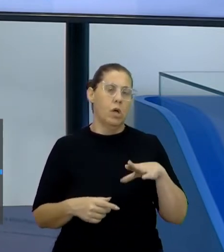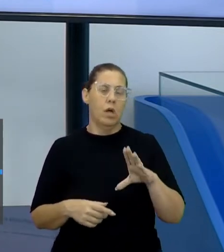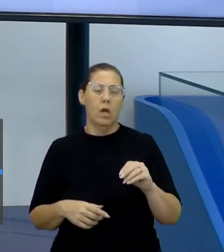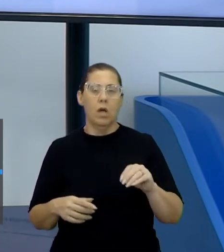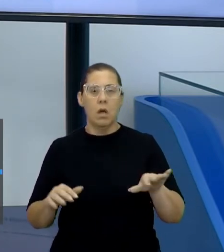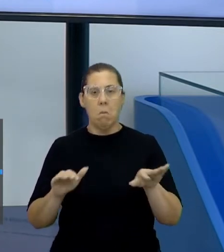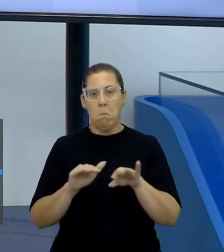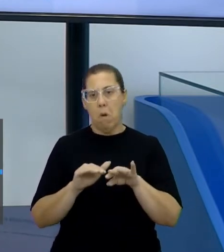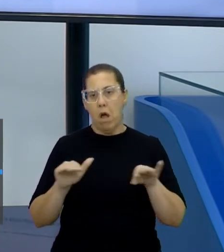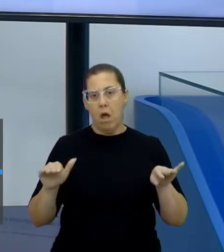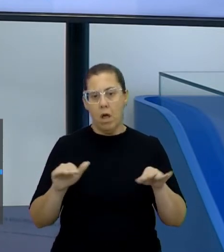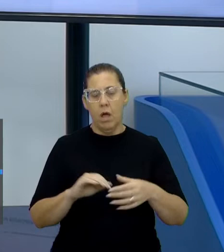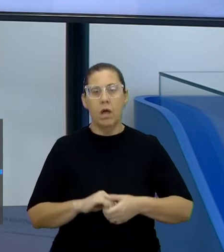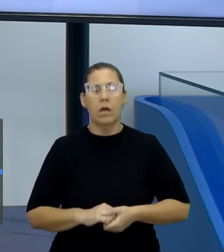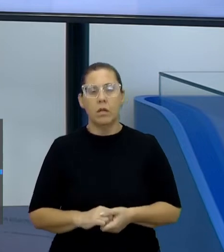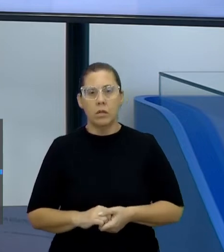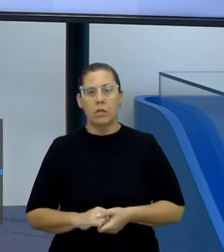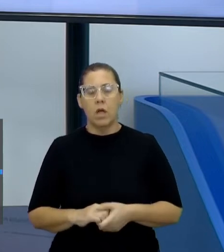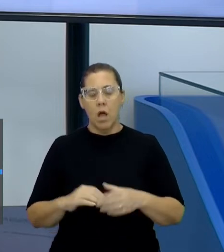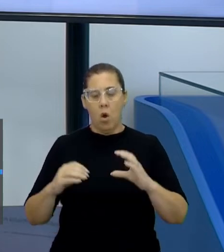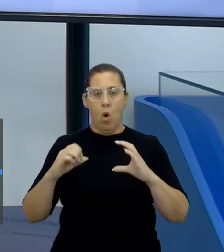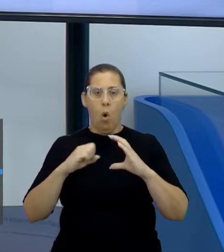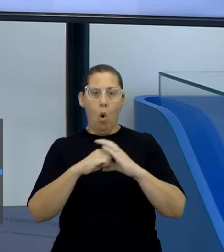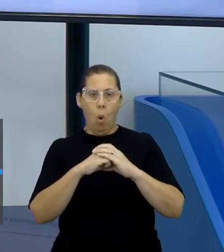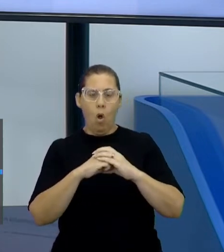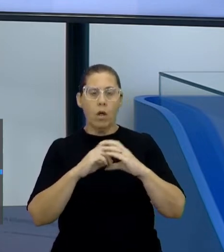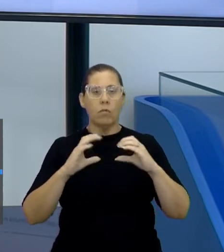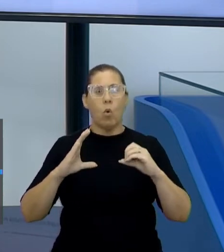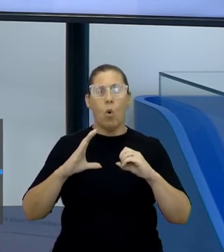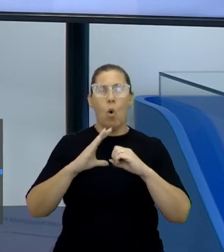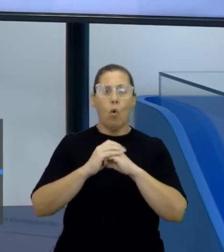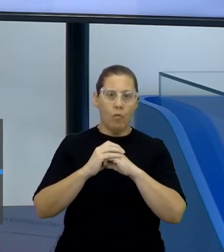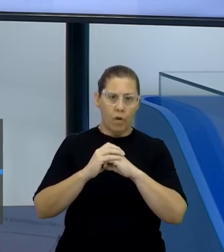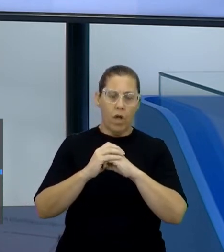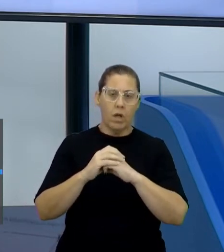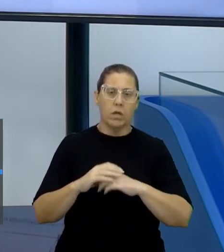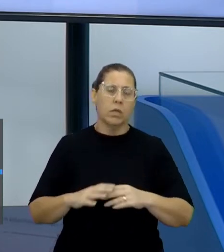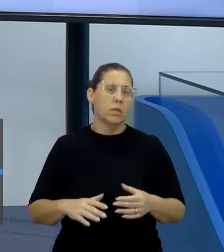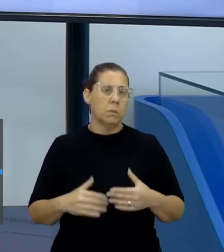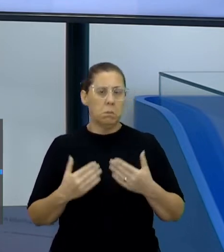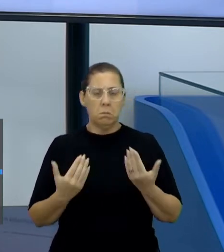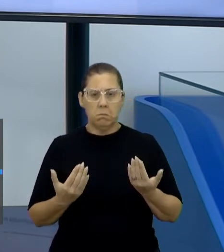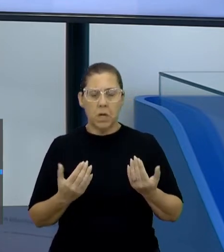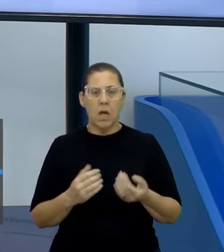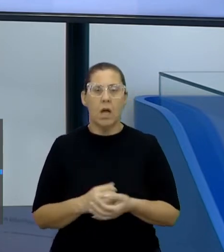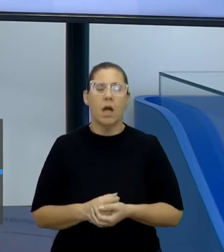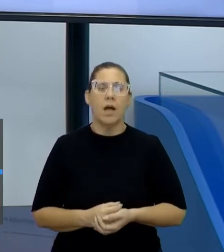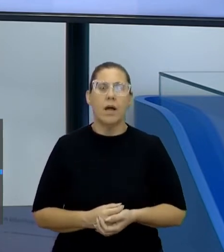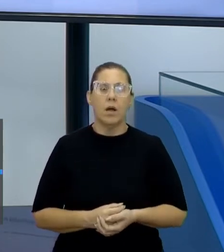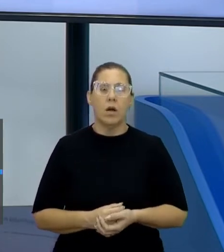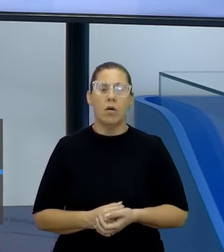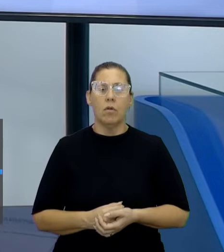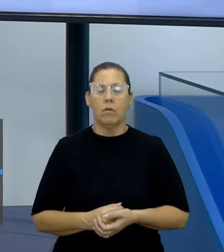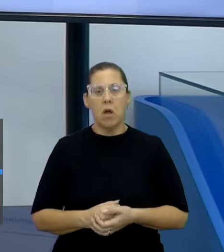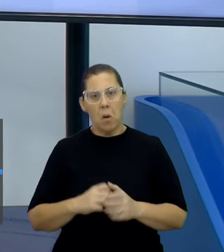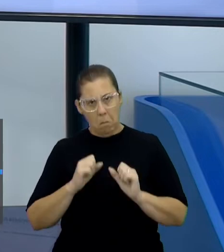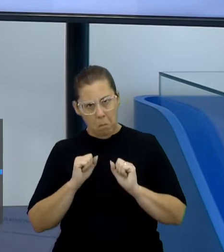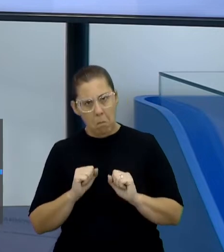a uma superfície que é côncava ou que me apresenta com concavidade e tudo mais, quer dizer que eu